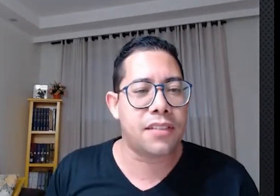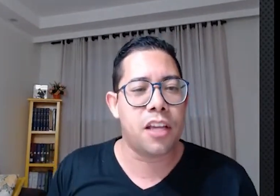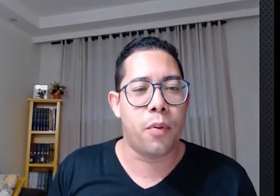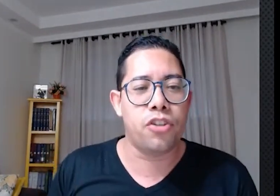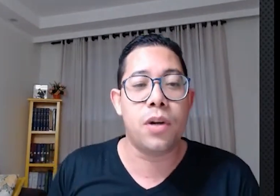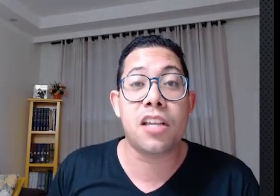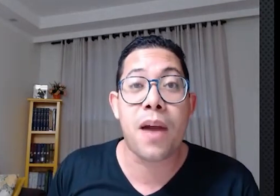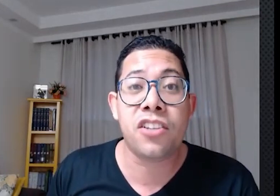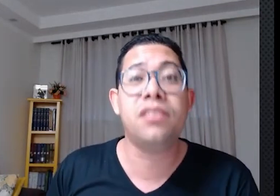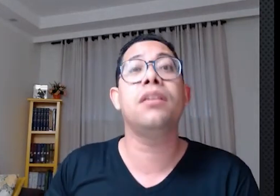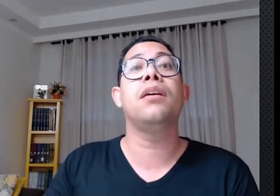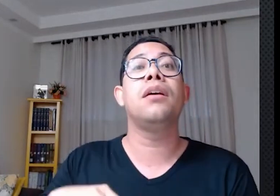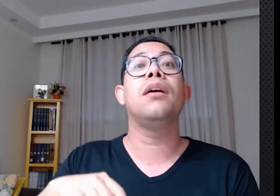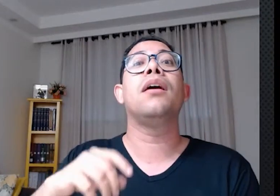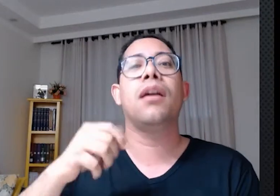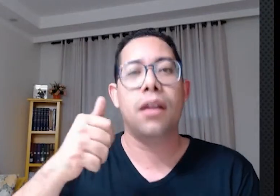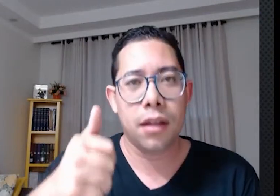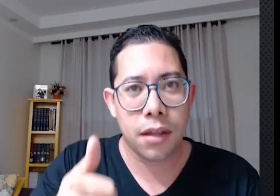você e você responde. Quantas partes?